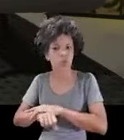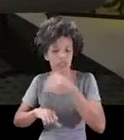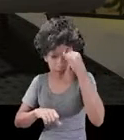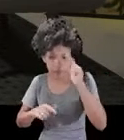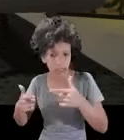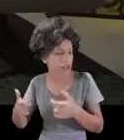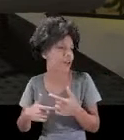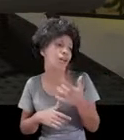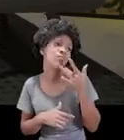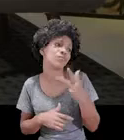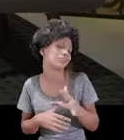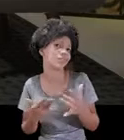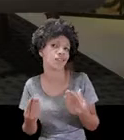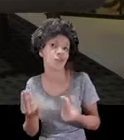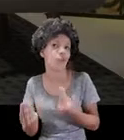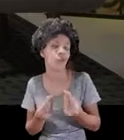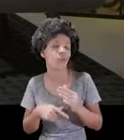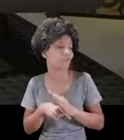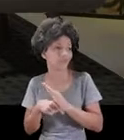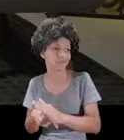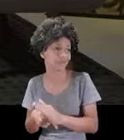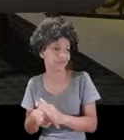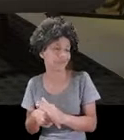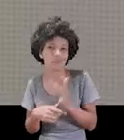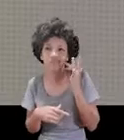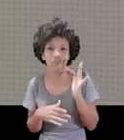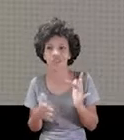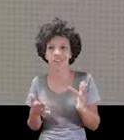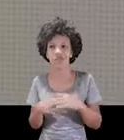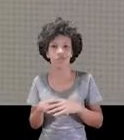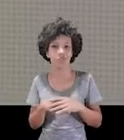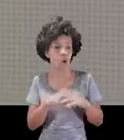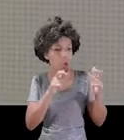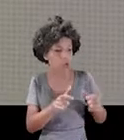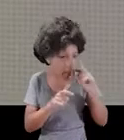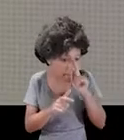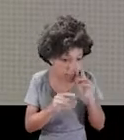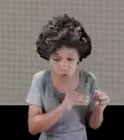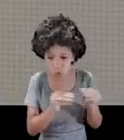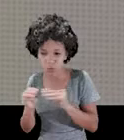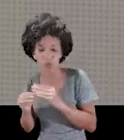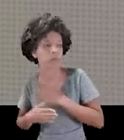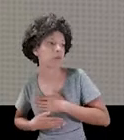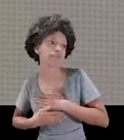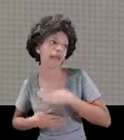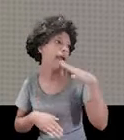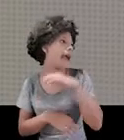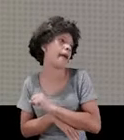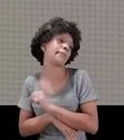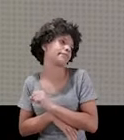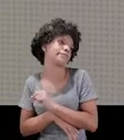não sei não sei quanto muito você pode fazer de fora você saiu do perigo eminente então